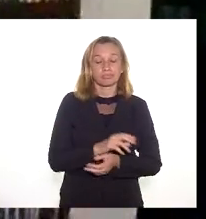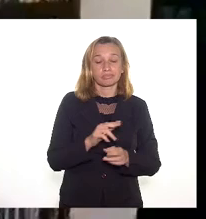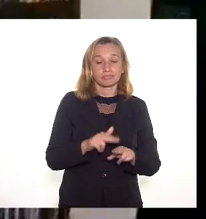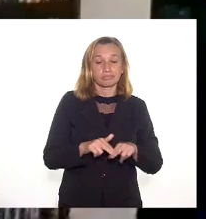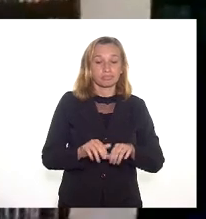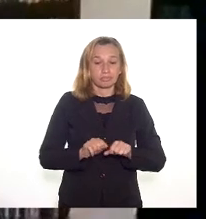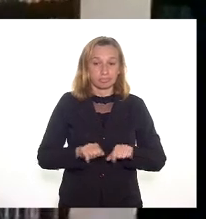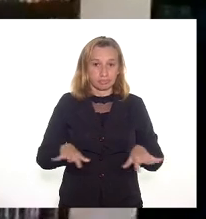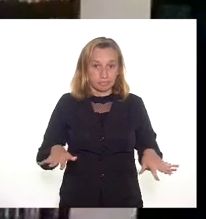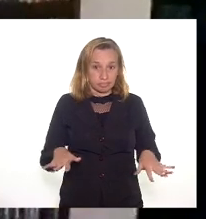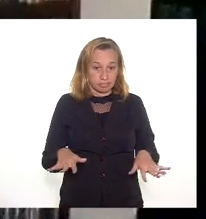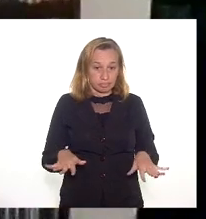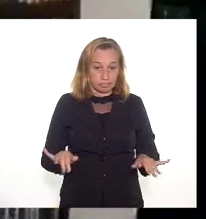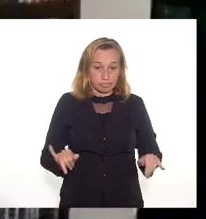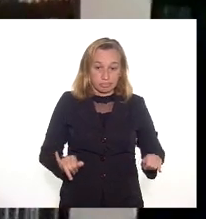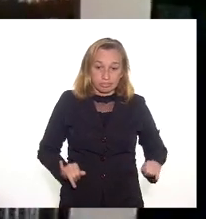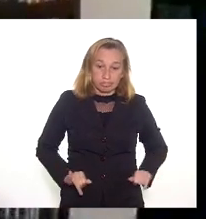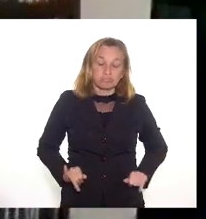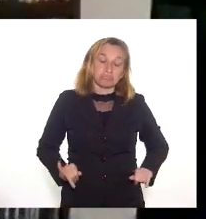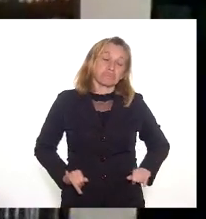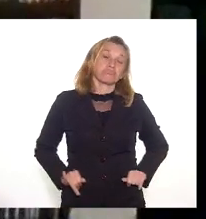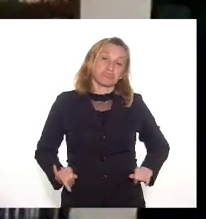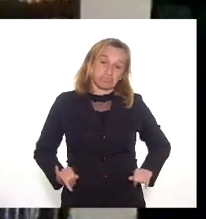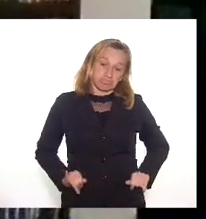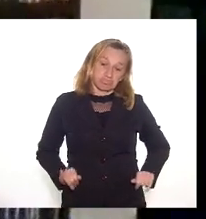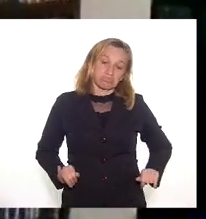pandemia sofrimentos